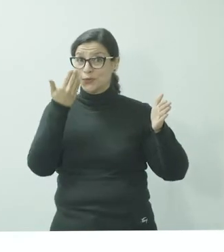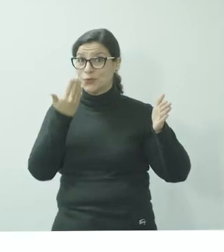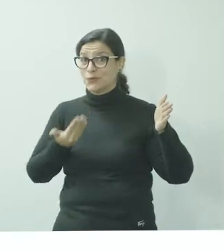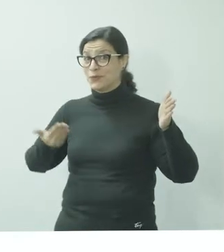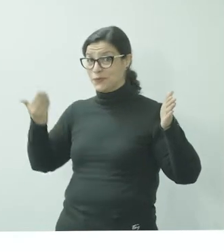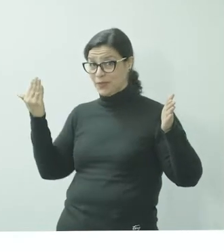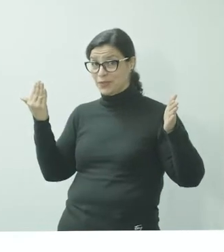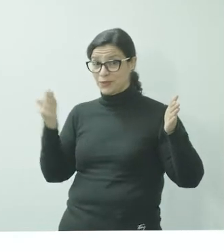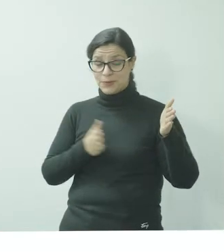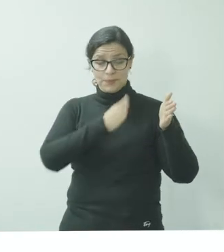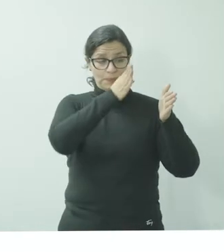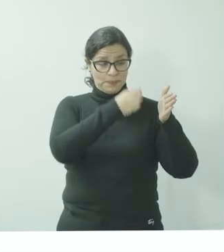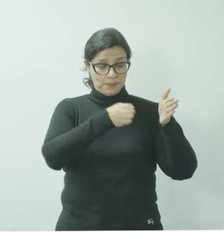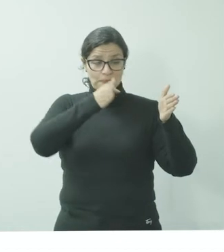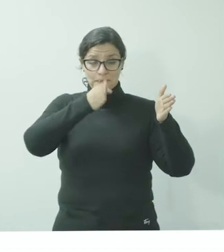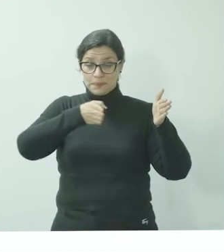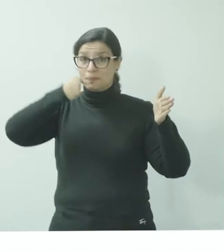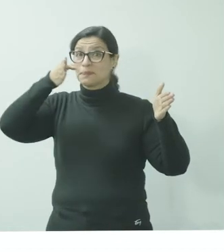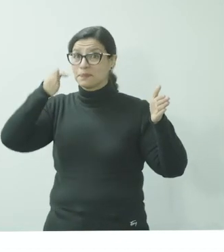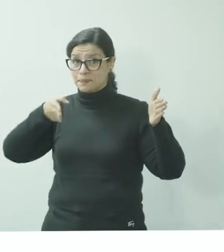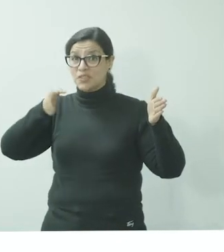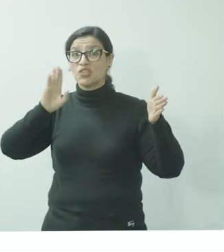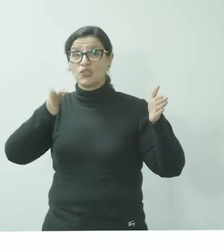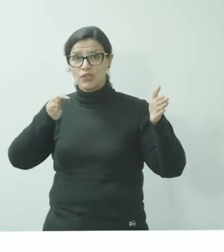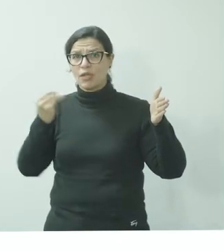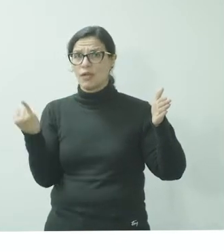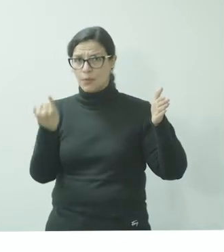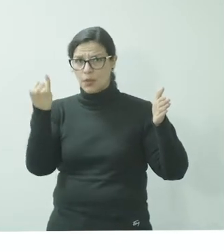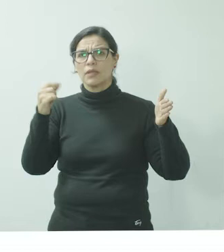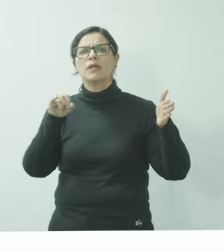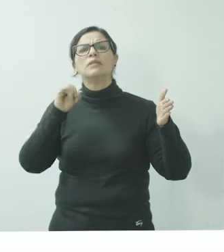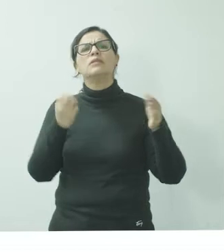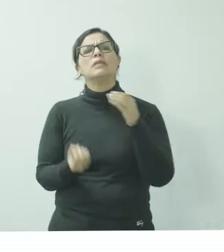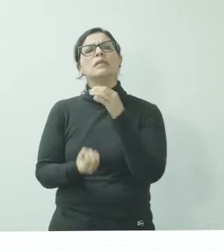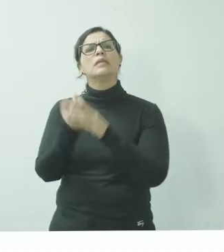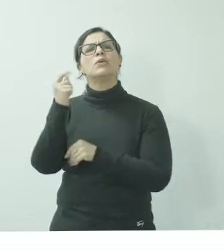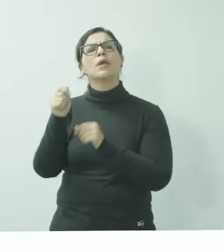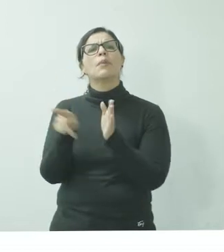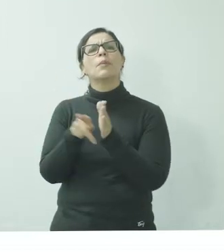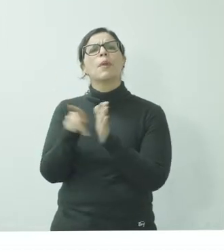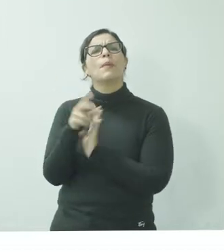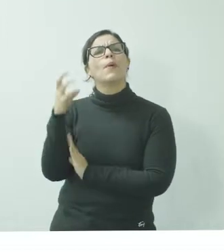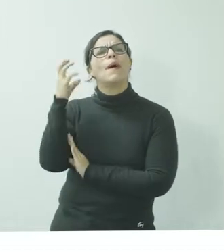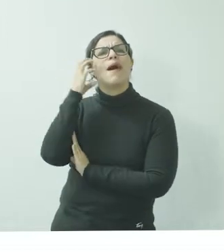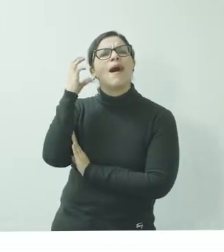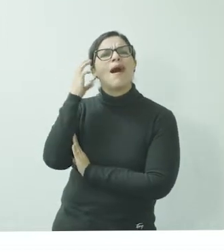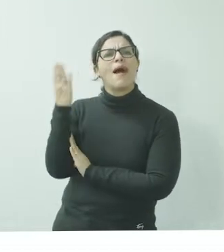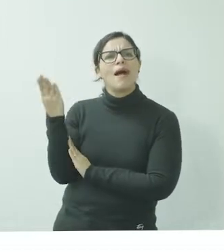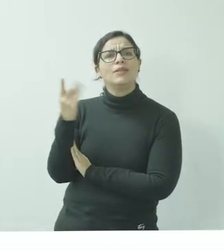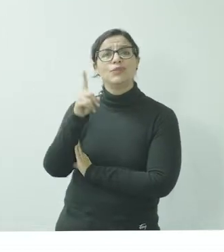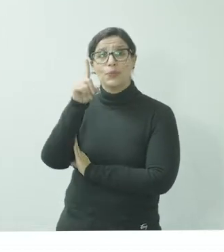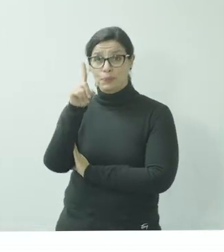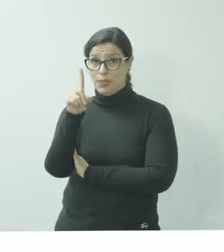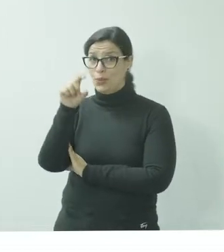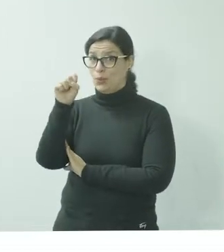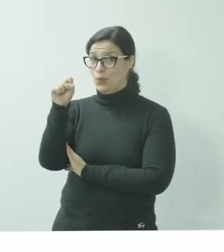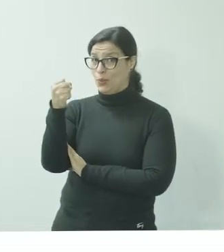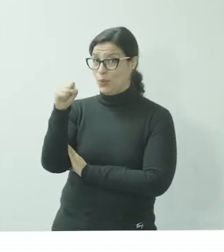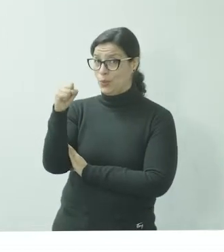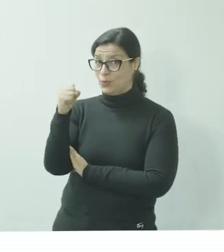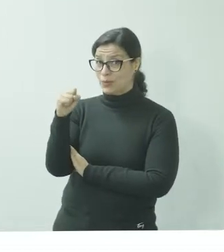já no próximo item né bastante importante foi a criação do rádio né no ano de